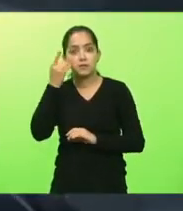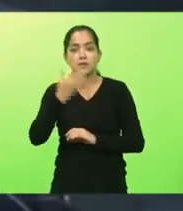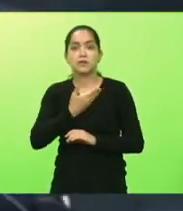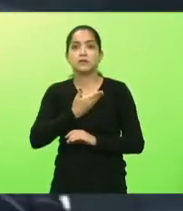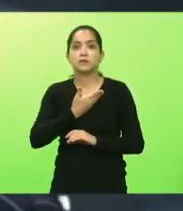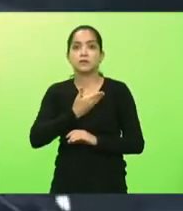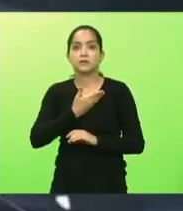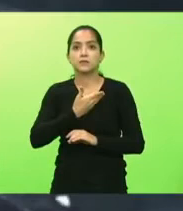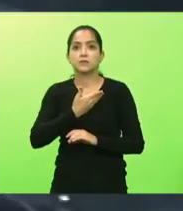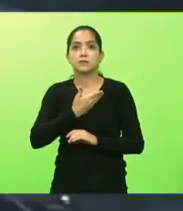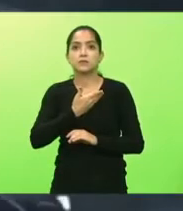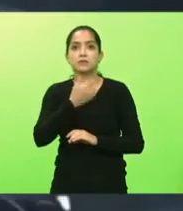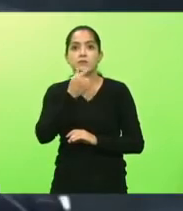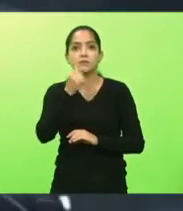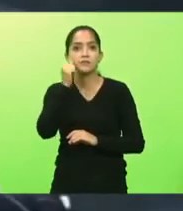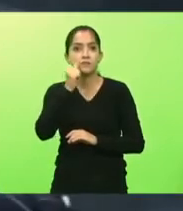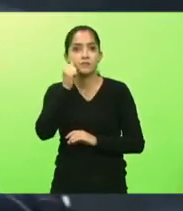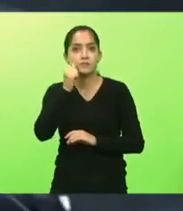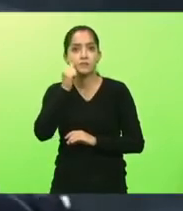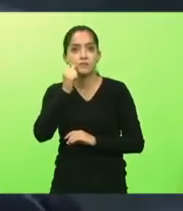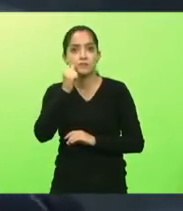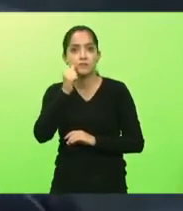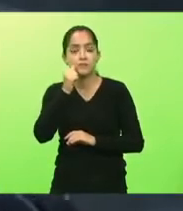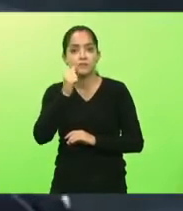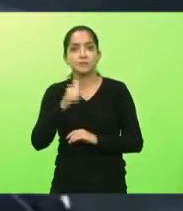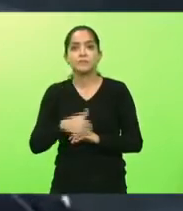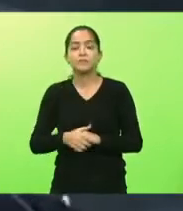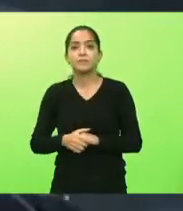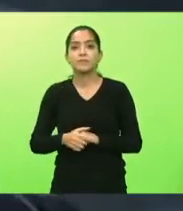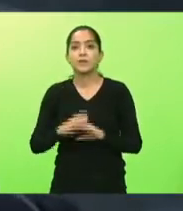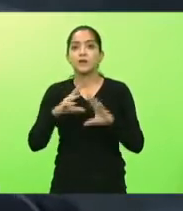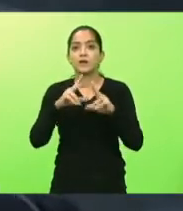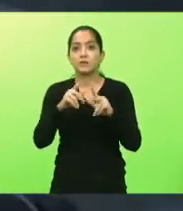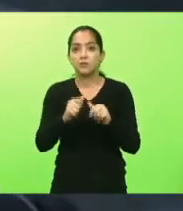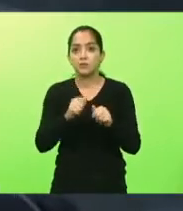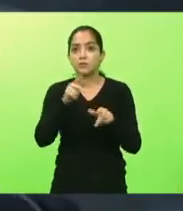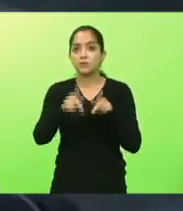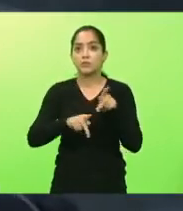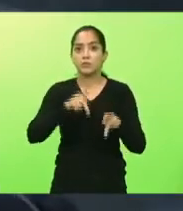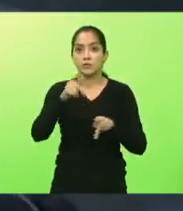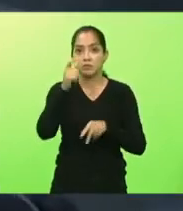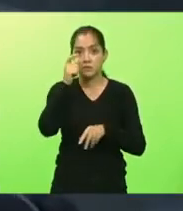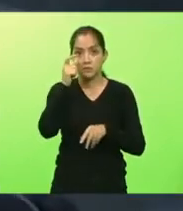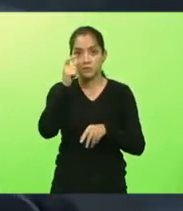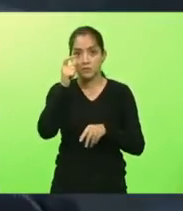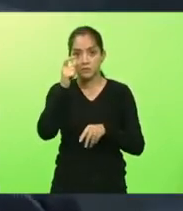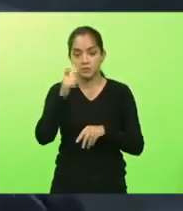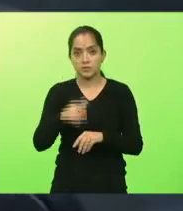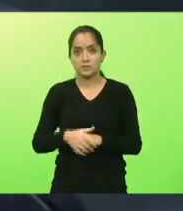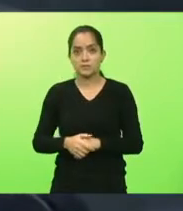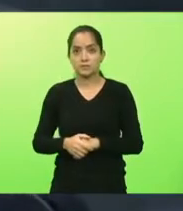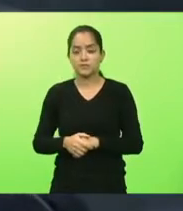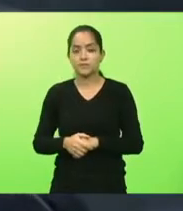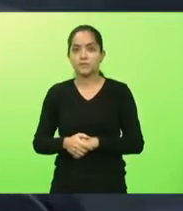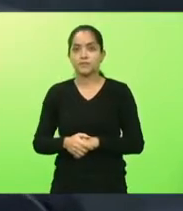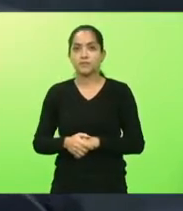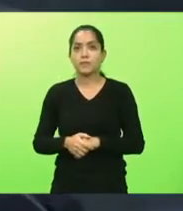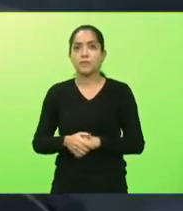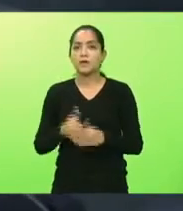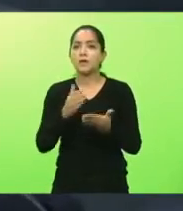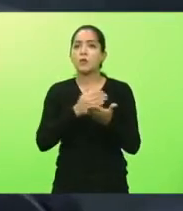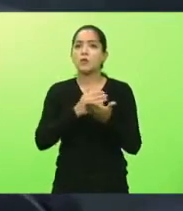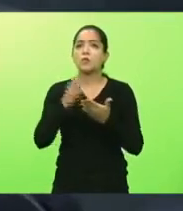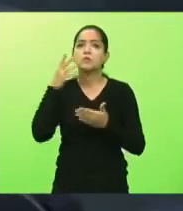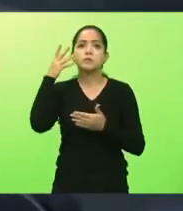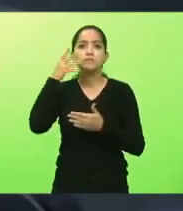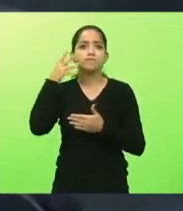deputadas que também estão conosco e a todos os catarinenses que acompanham pela TV AU. Quero começar minha fala com